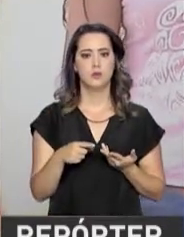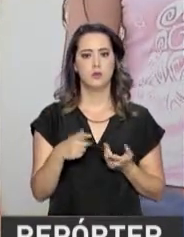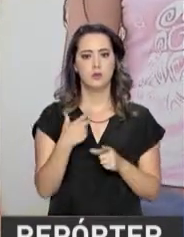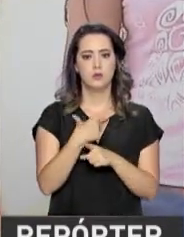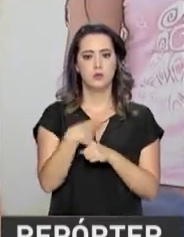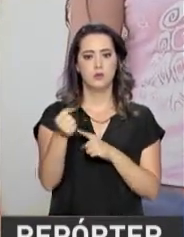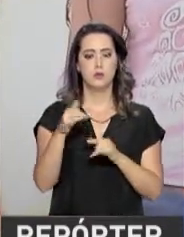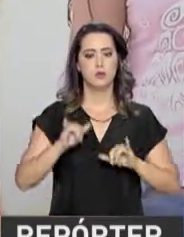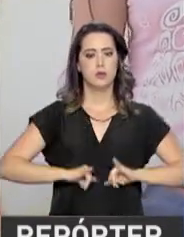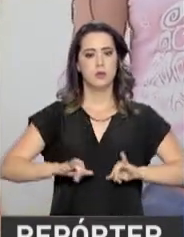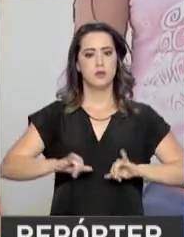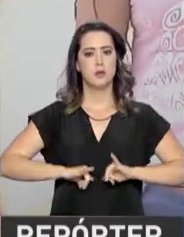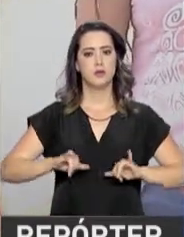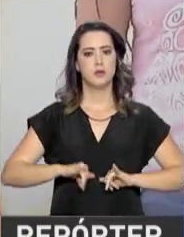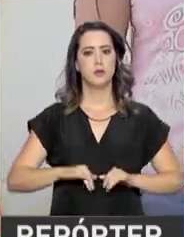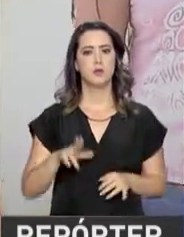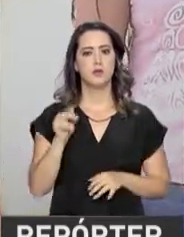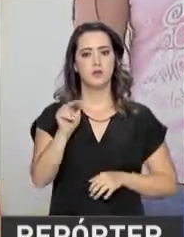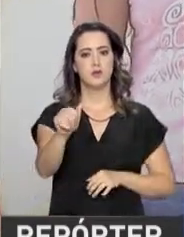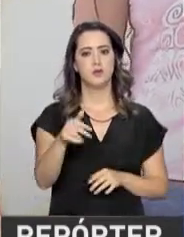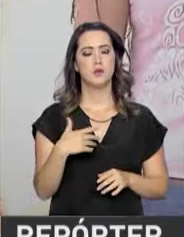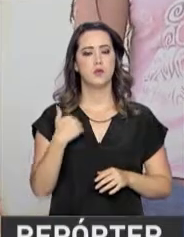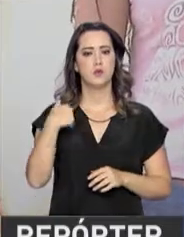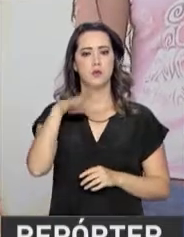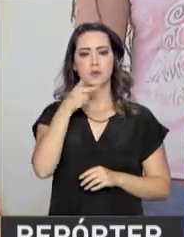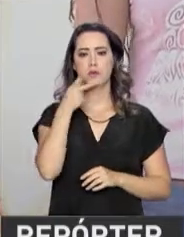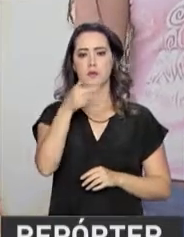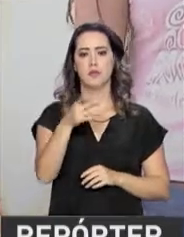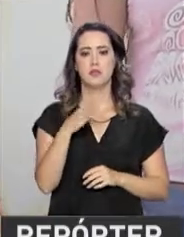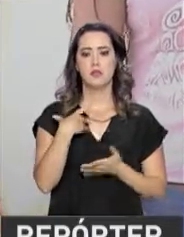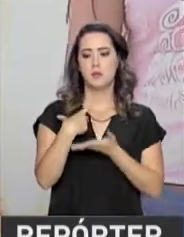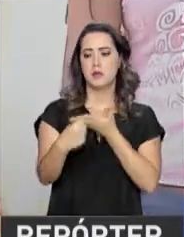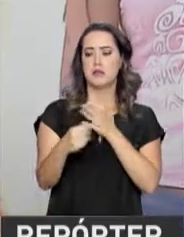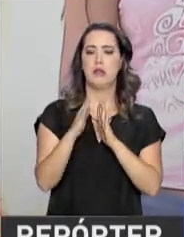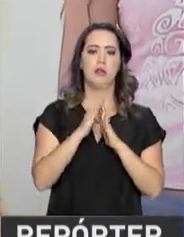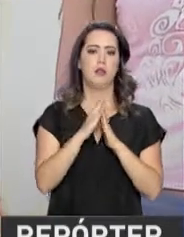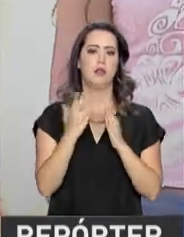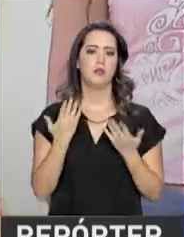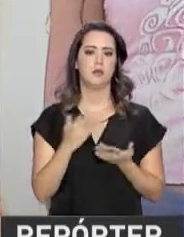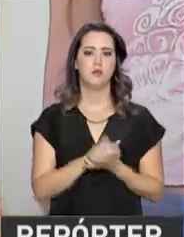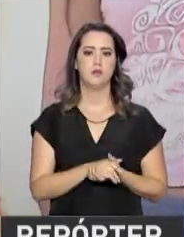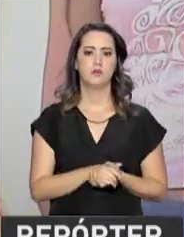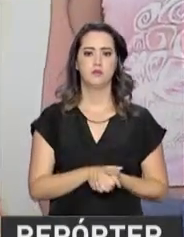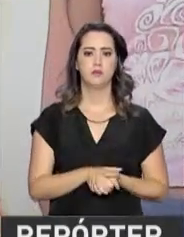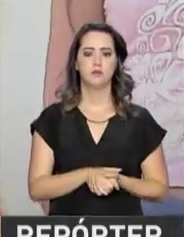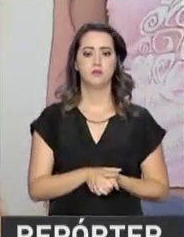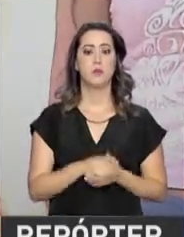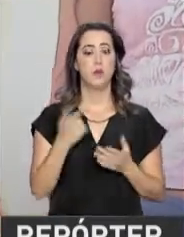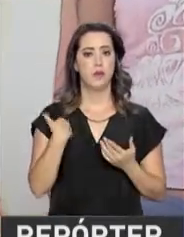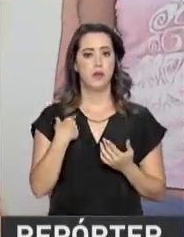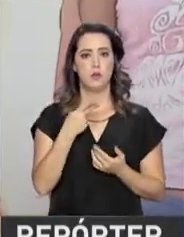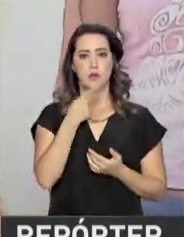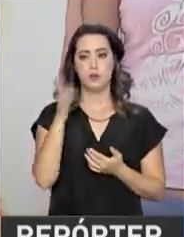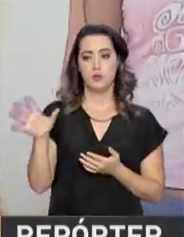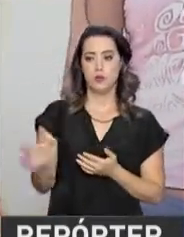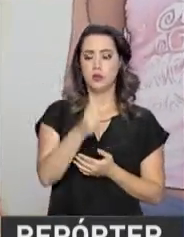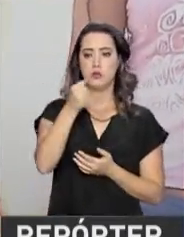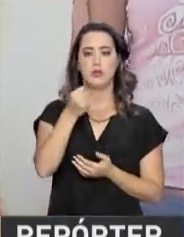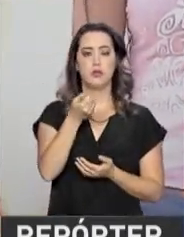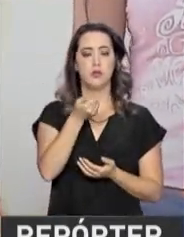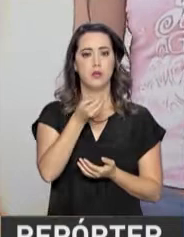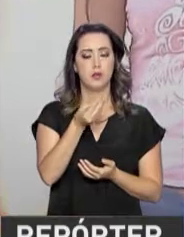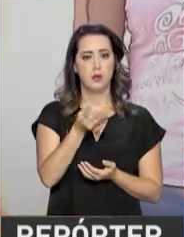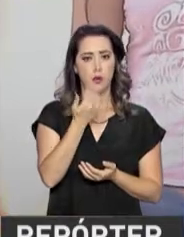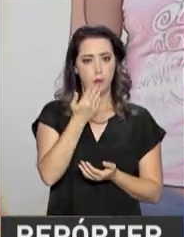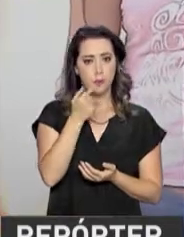sair do sofrimento. Nunca mais você ouvir os outros, você tem que desocupar a casa, tirando da boca do meu filho para pagar